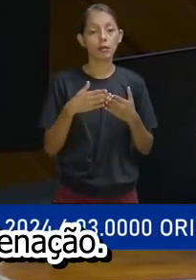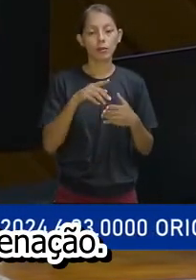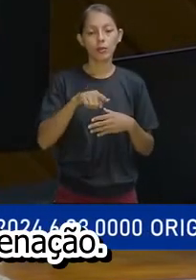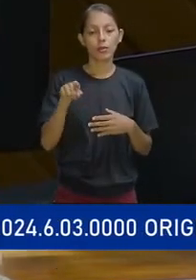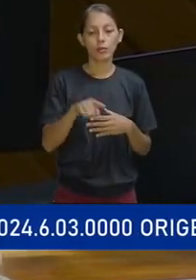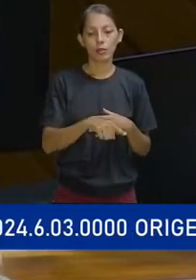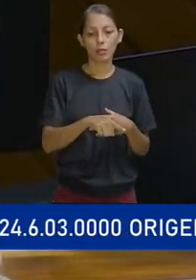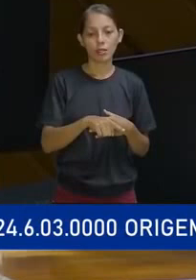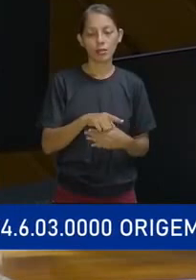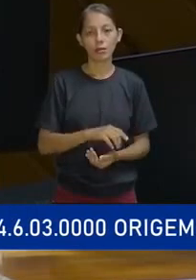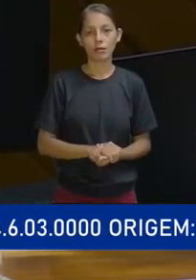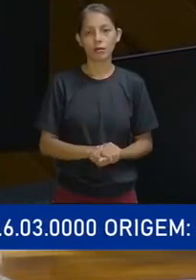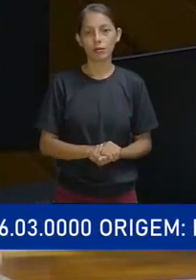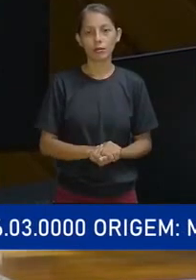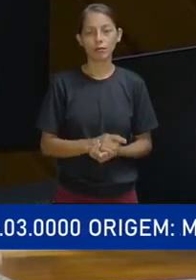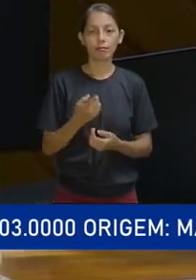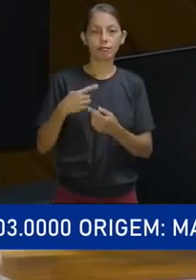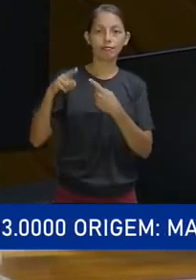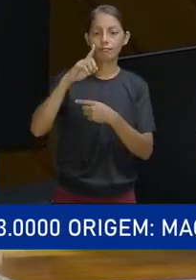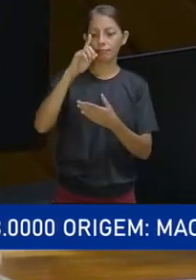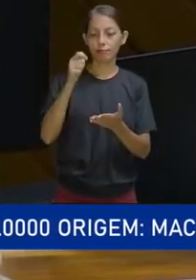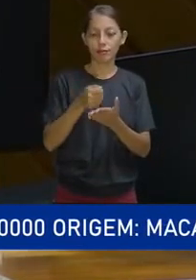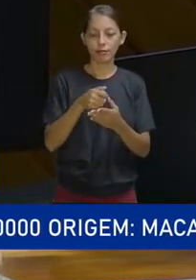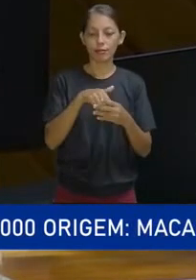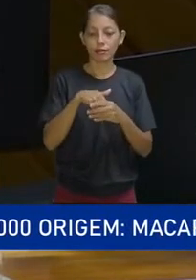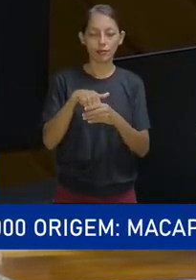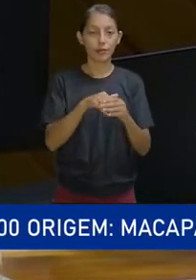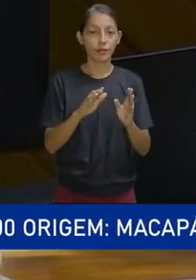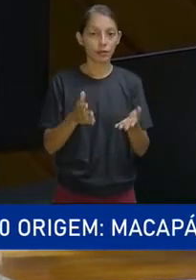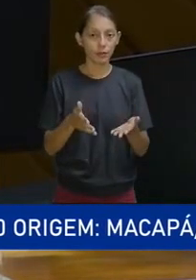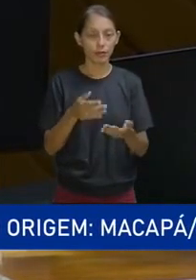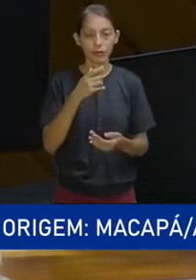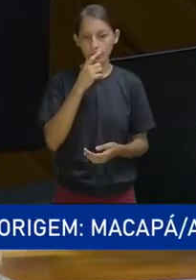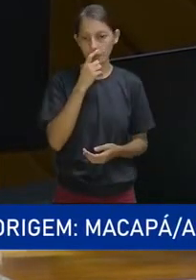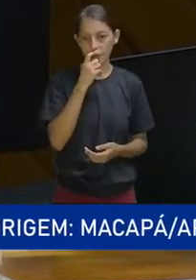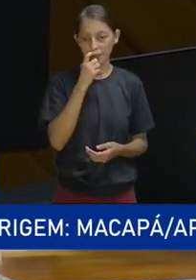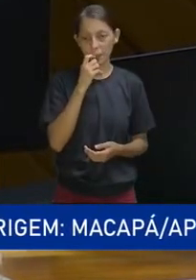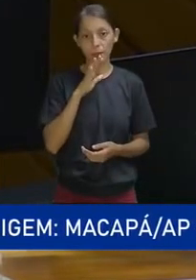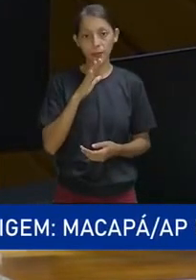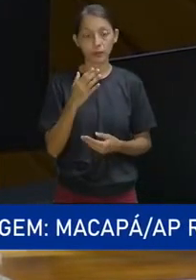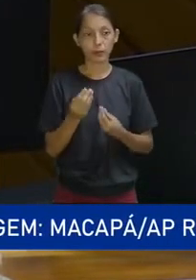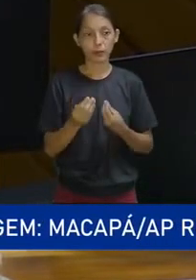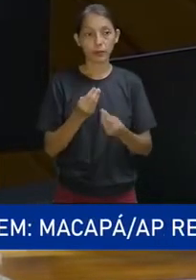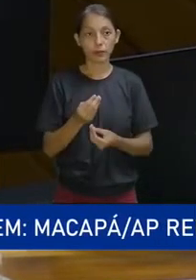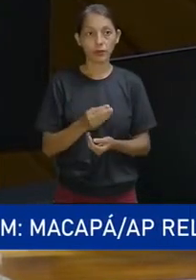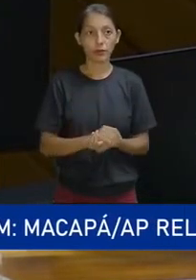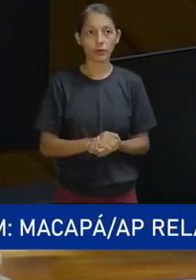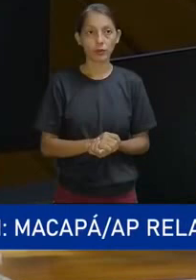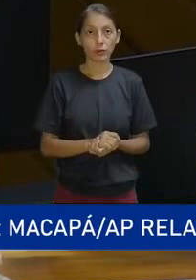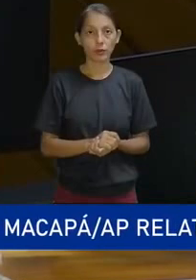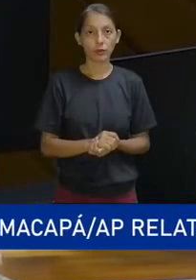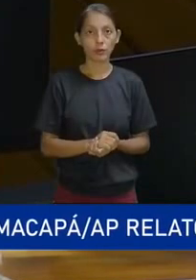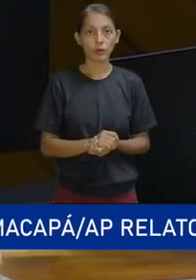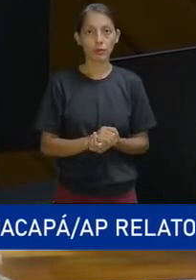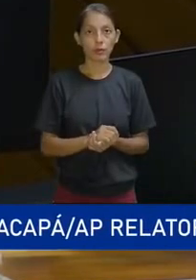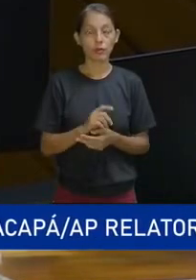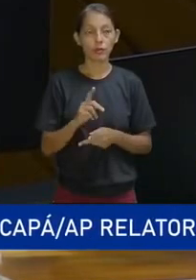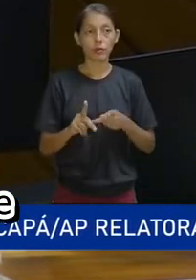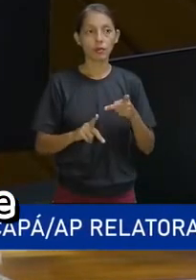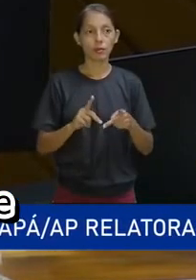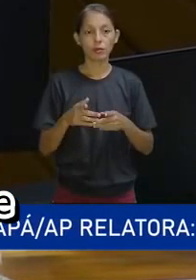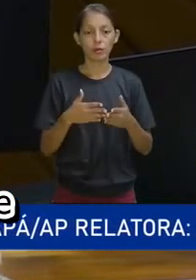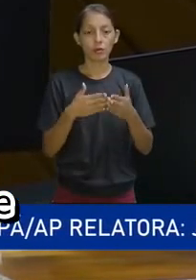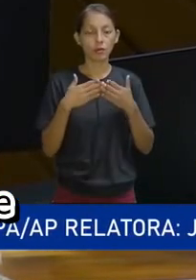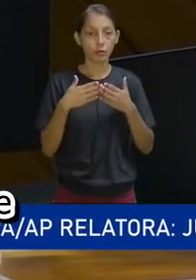na condenação. A Procuradoria Regional Eleitoral ressaltou o descabimento de ação rescisória no âmbito dos tribunais